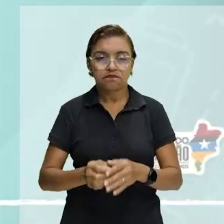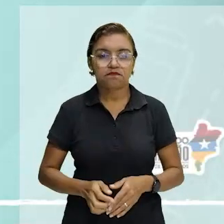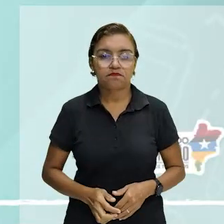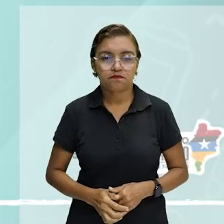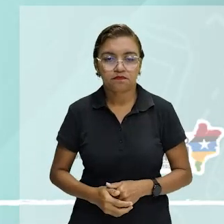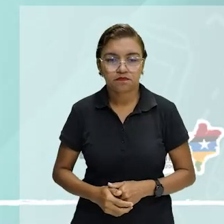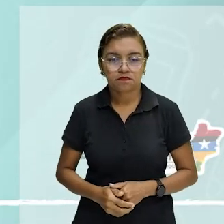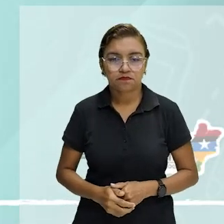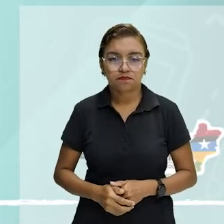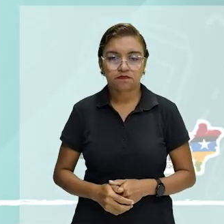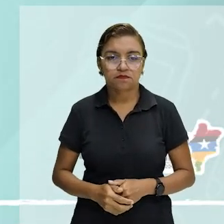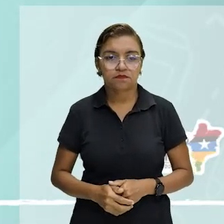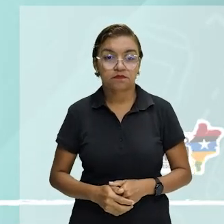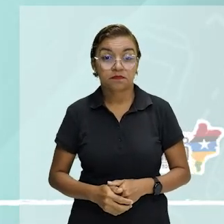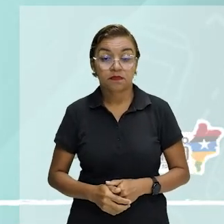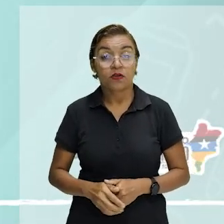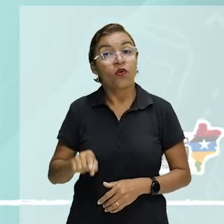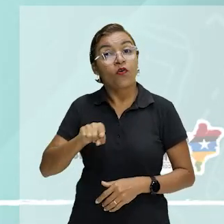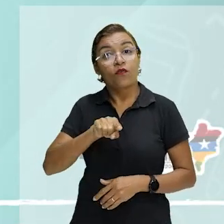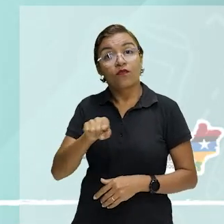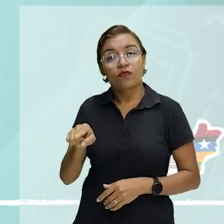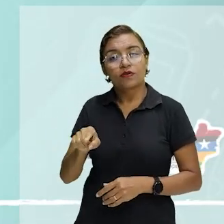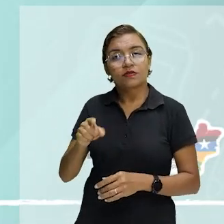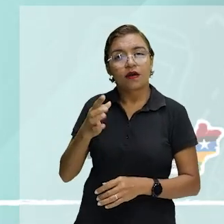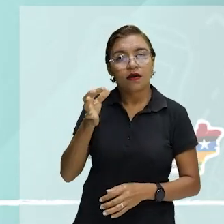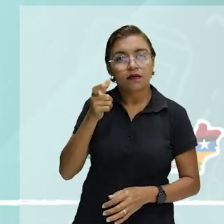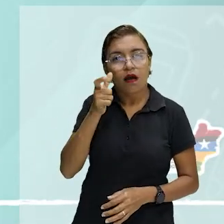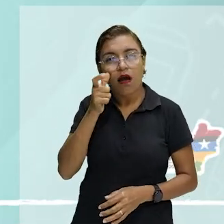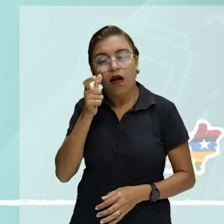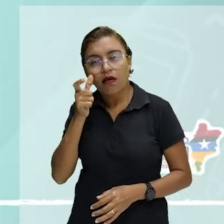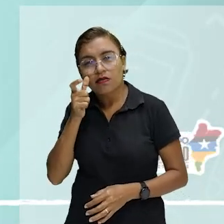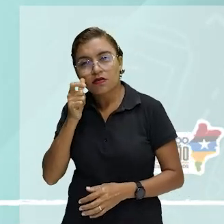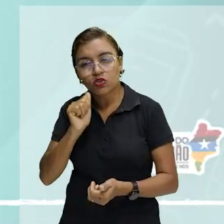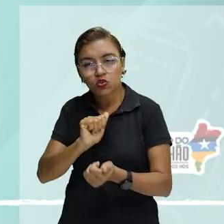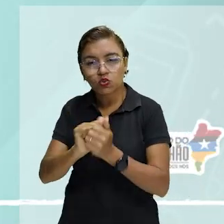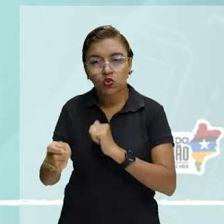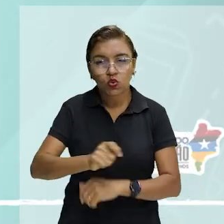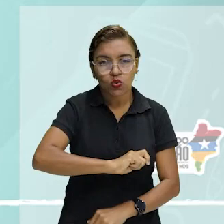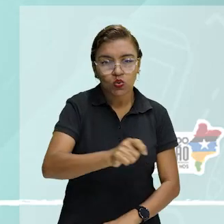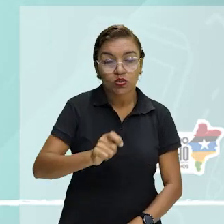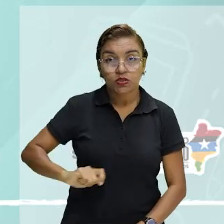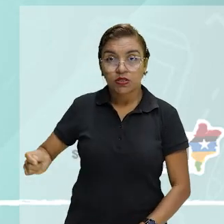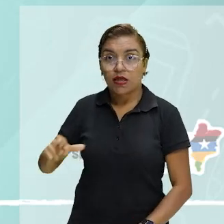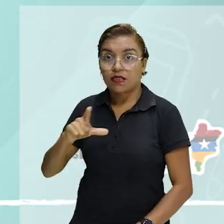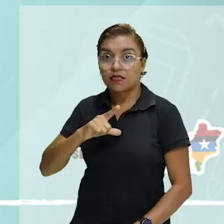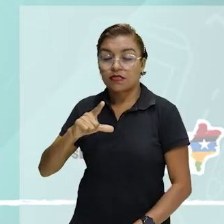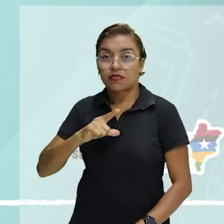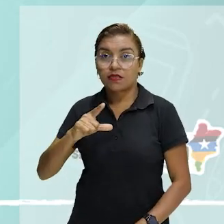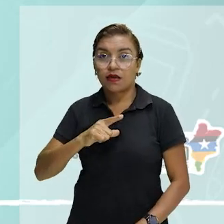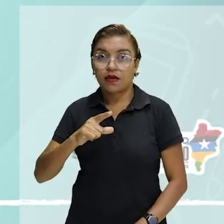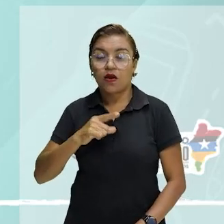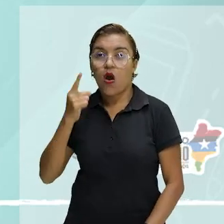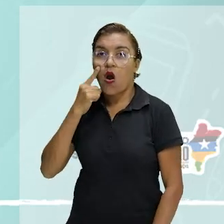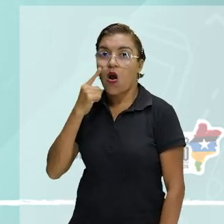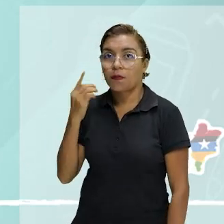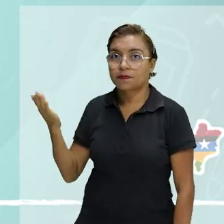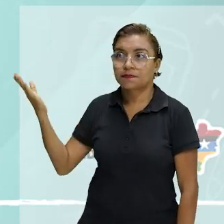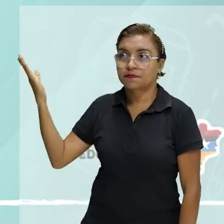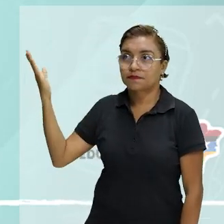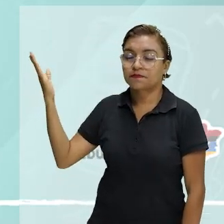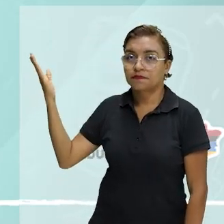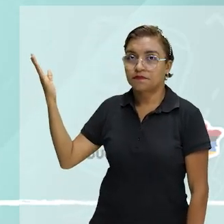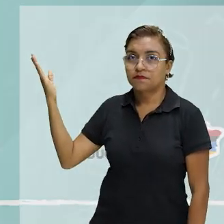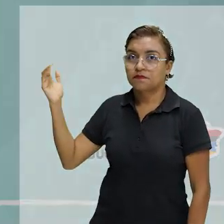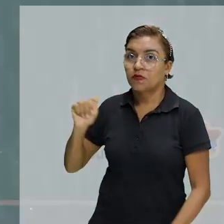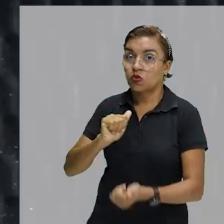aqui, ó. Quando vocês estiverem assistindo um jogo de tênis, tá aqui, ó, o placar. Eu ampliei ali a imagem para vocês.